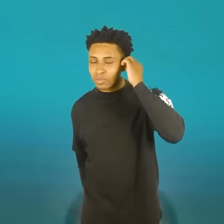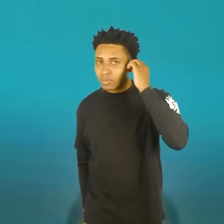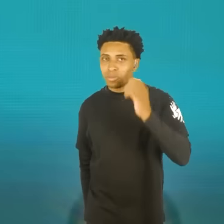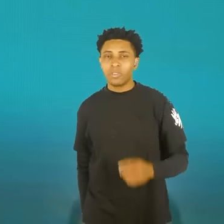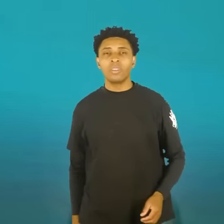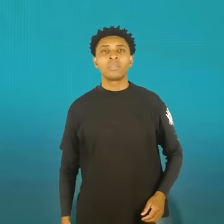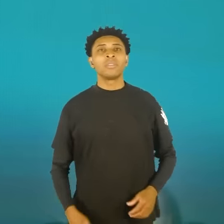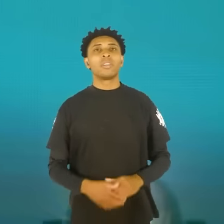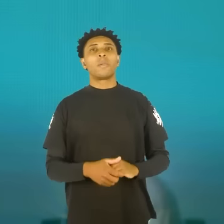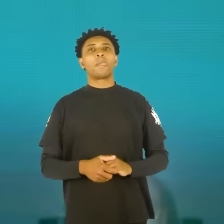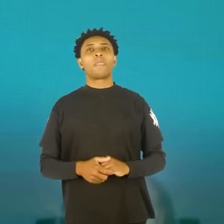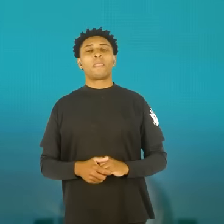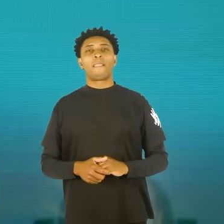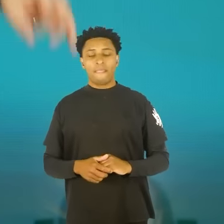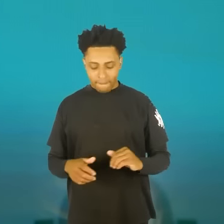do diabo.